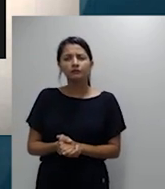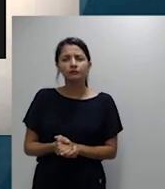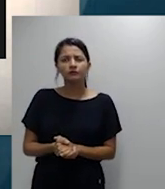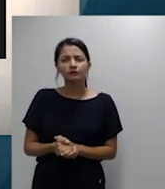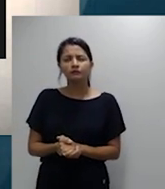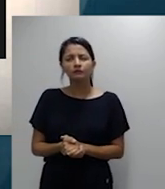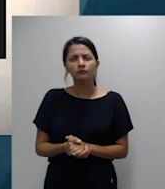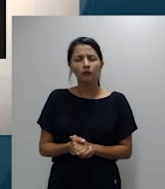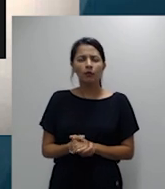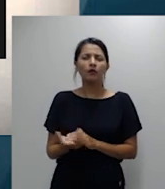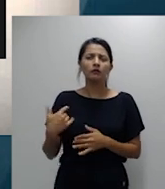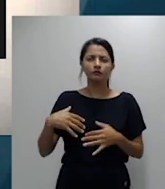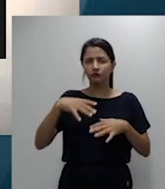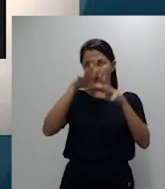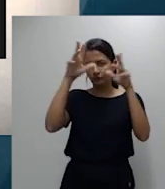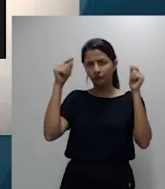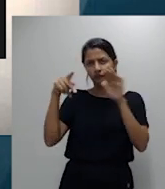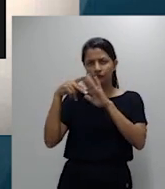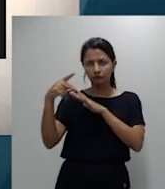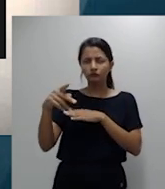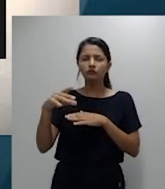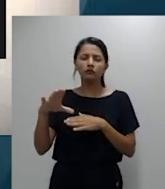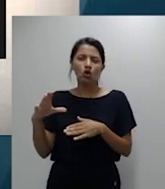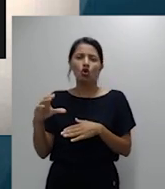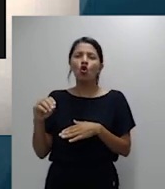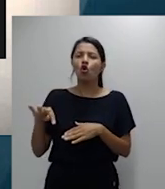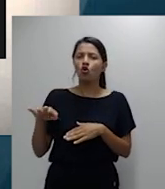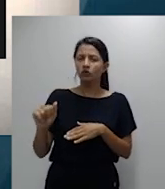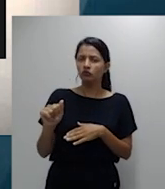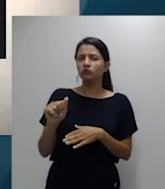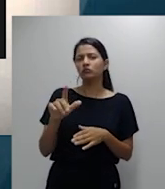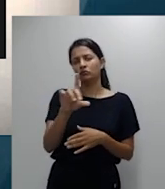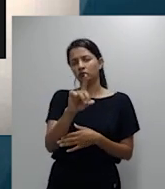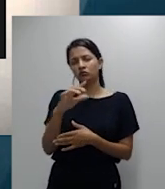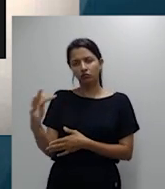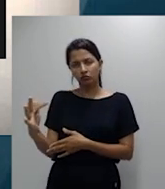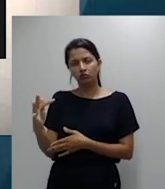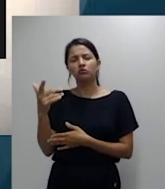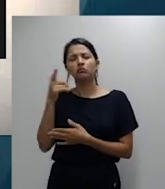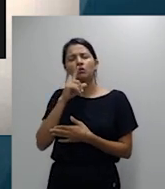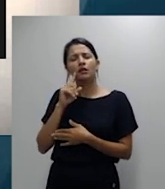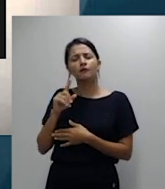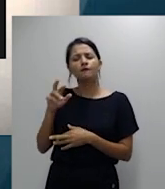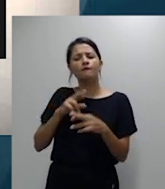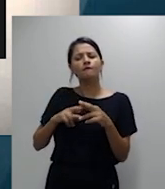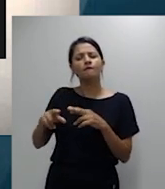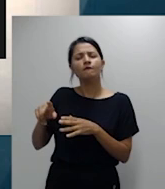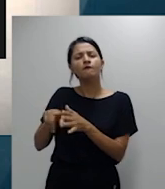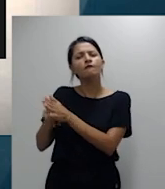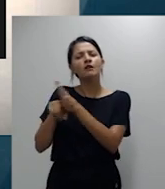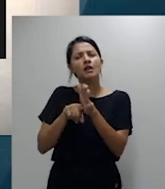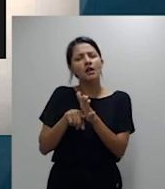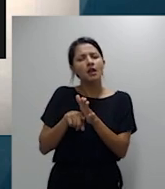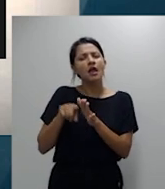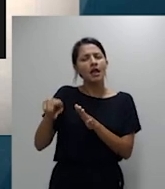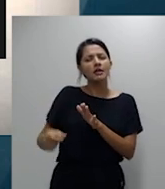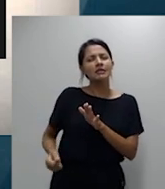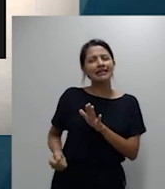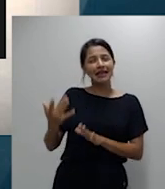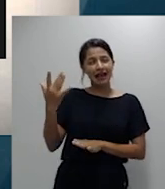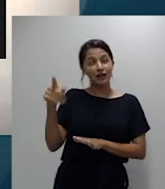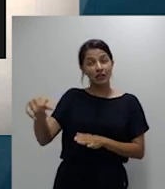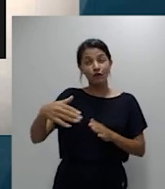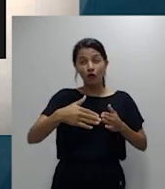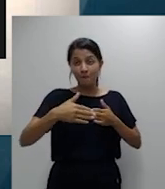procedimento não pode ser algo mais especial averiguar Então essa despesa e foi